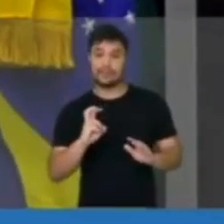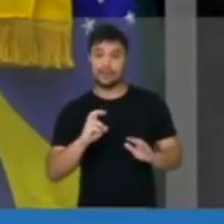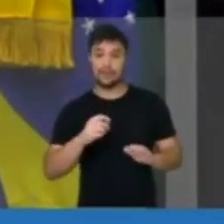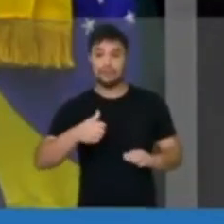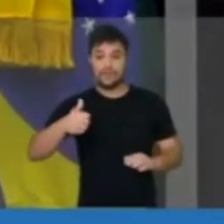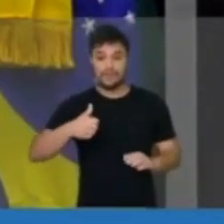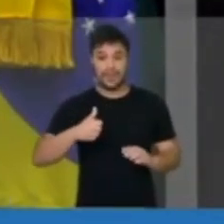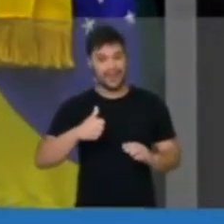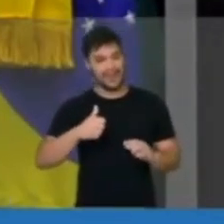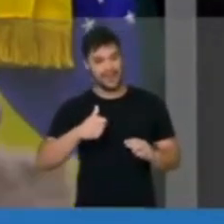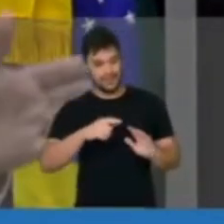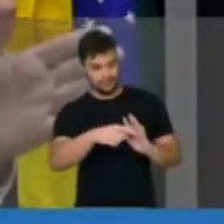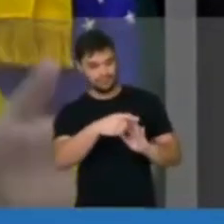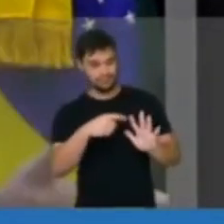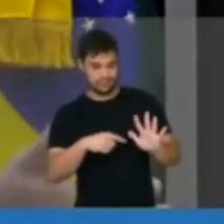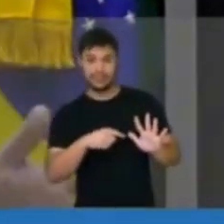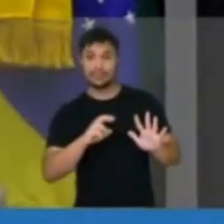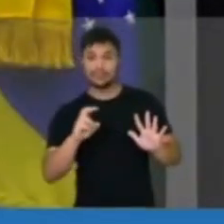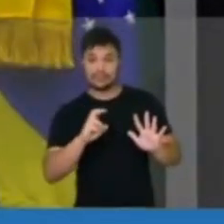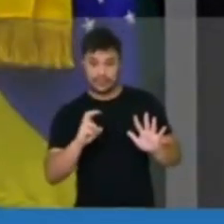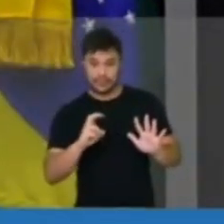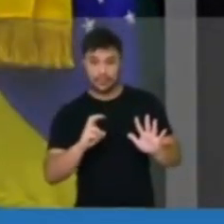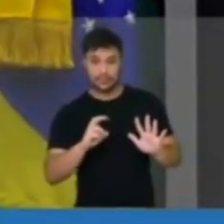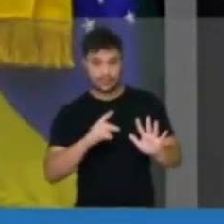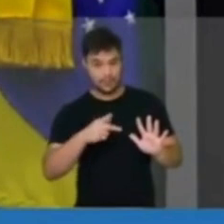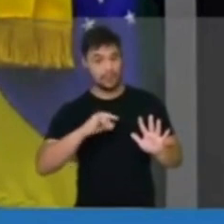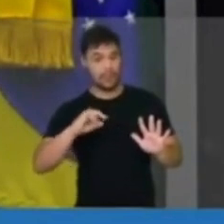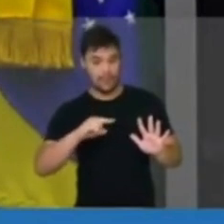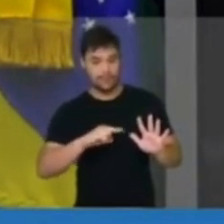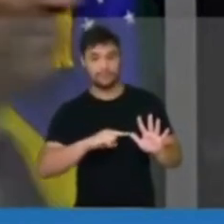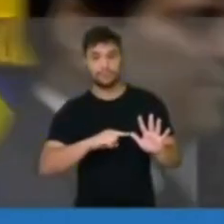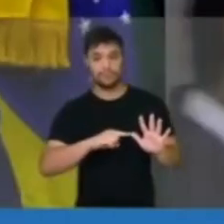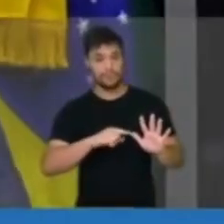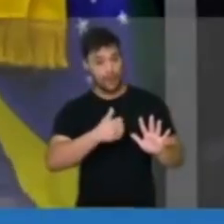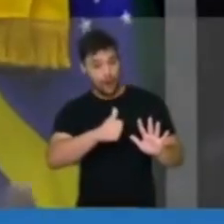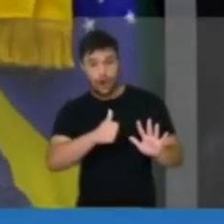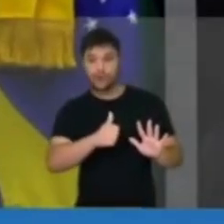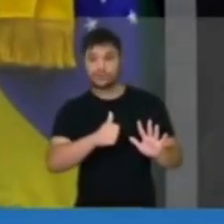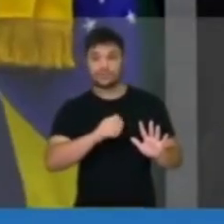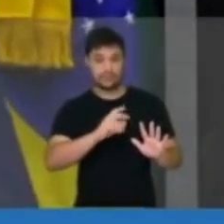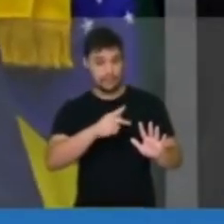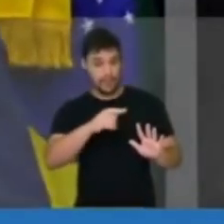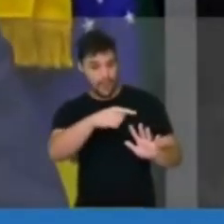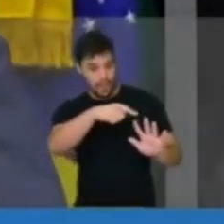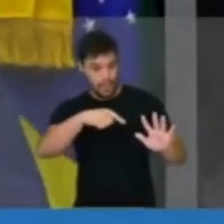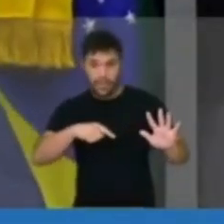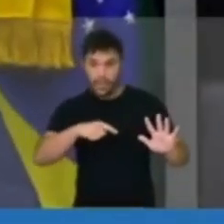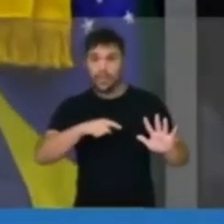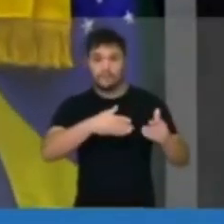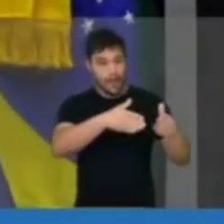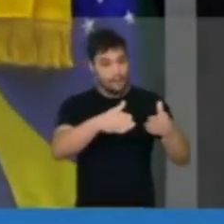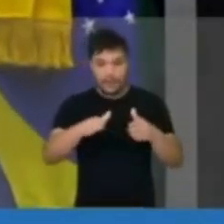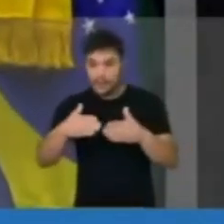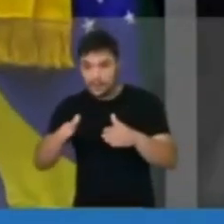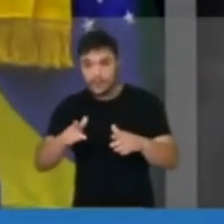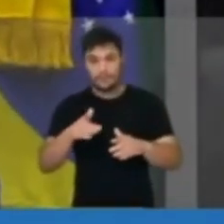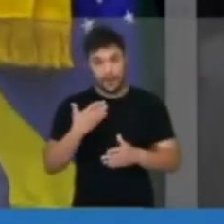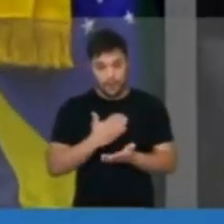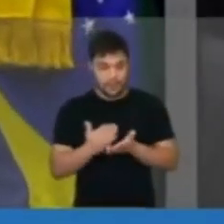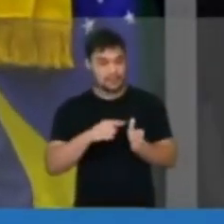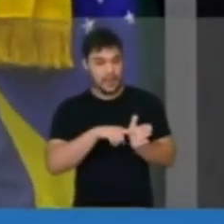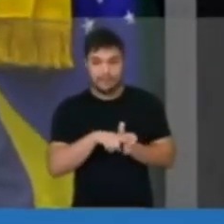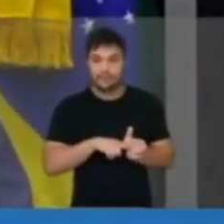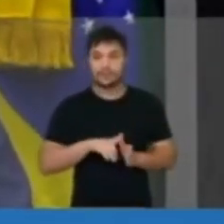então? Se há 11 CPIs, há 11 na fila, vamos começar a abrir CPI para investigar. A